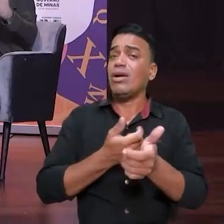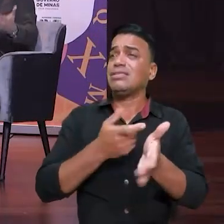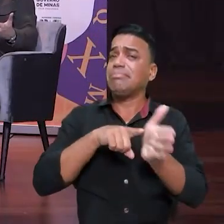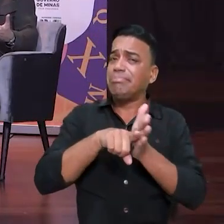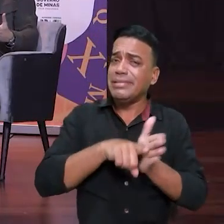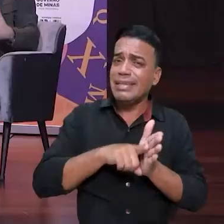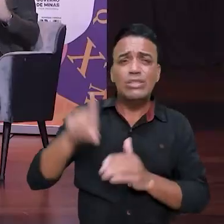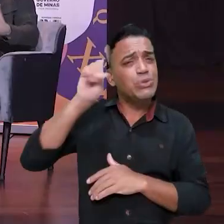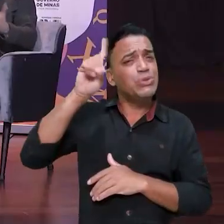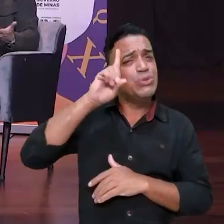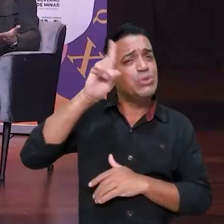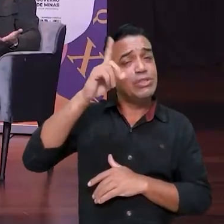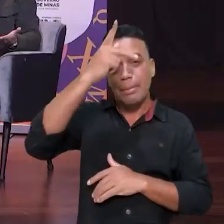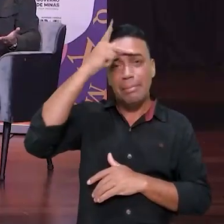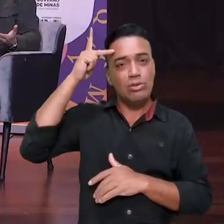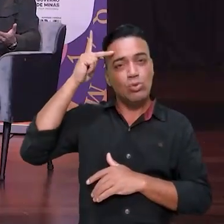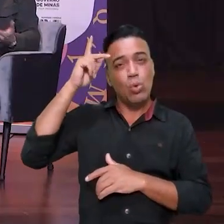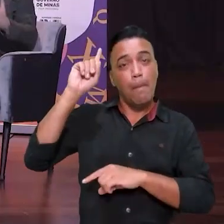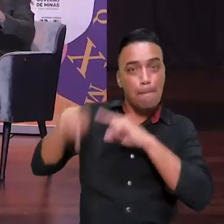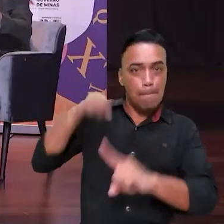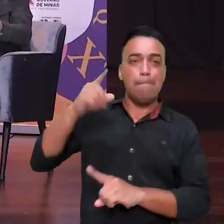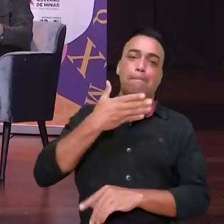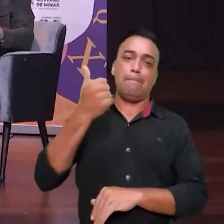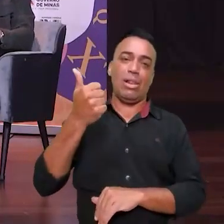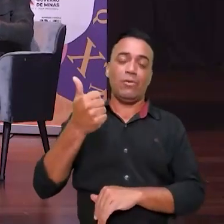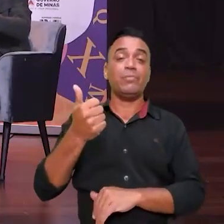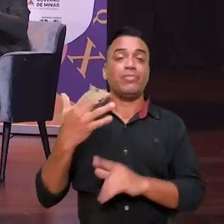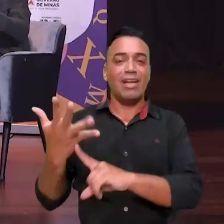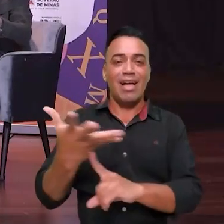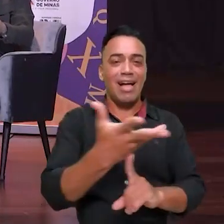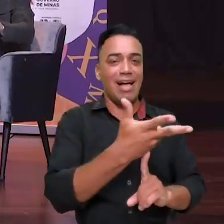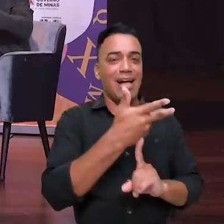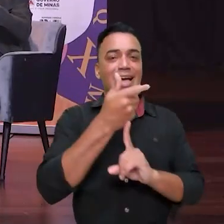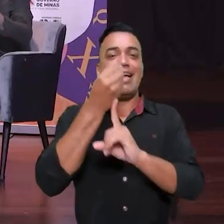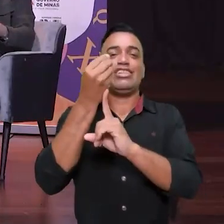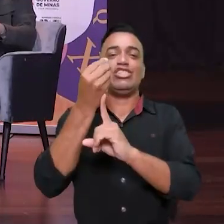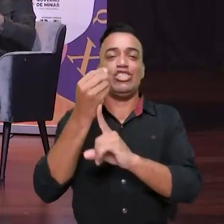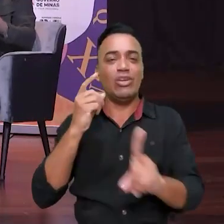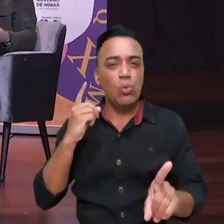diária, eterna, de ser uma pessoa melhor. E a arte tem como esse encontro, a